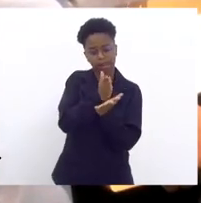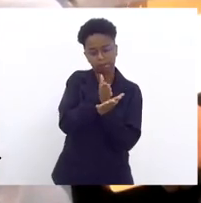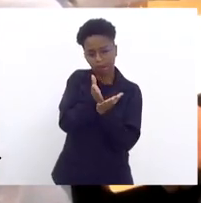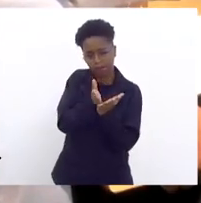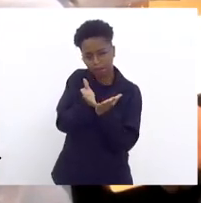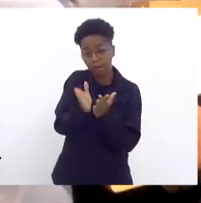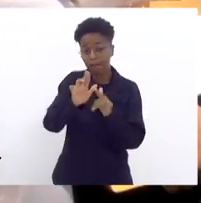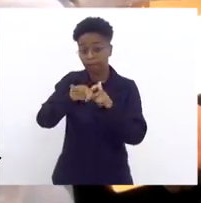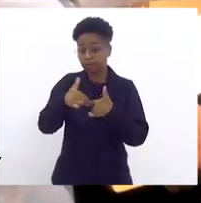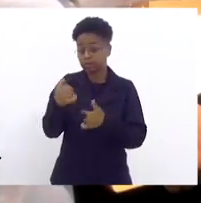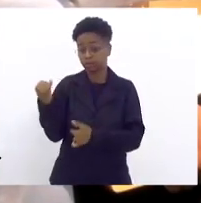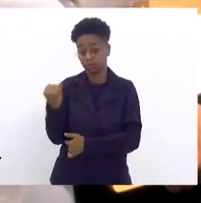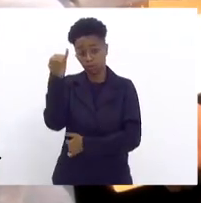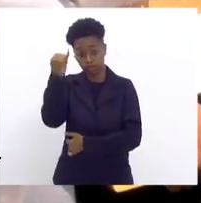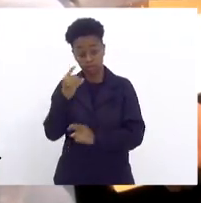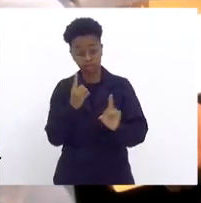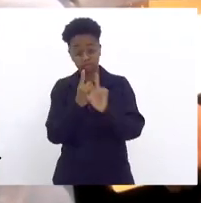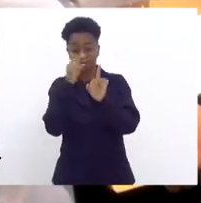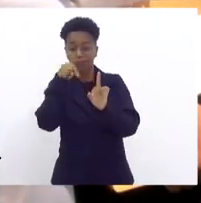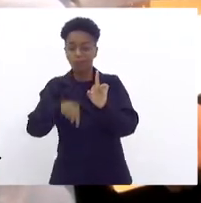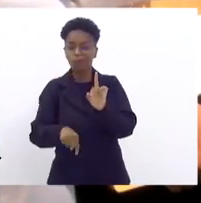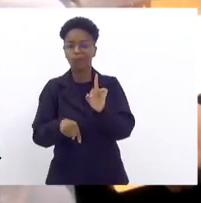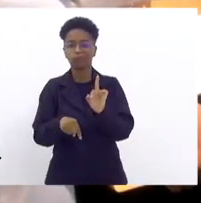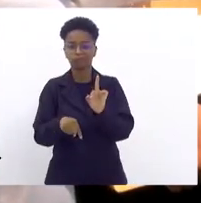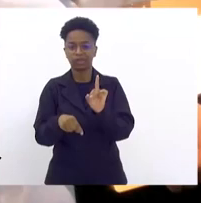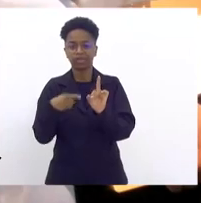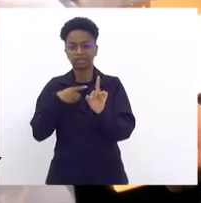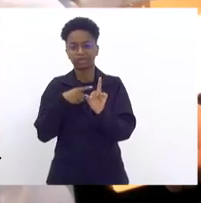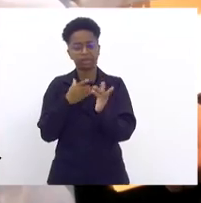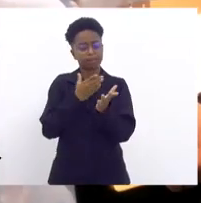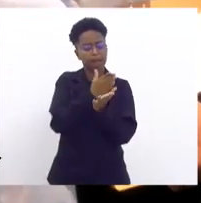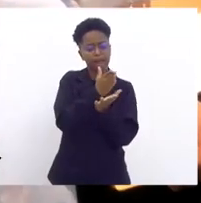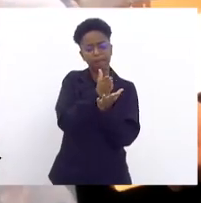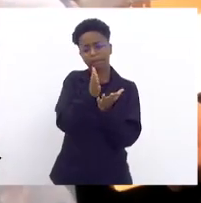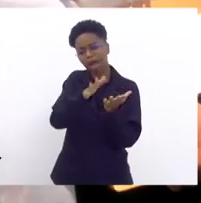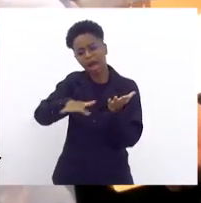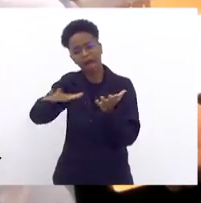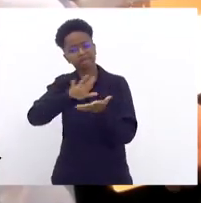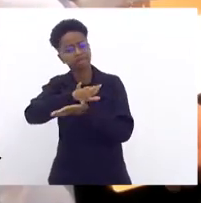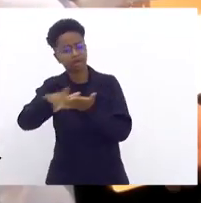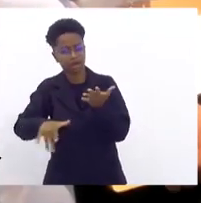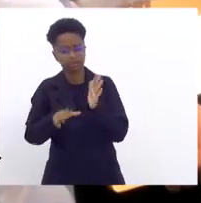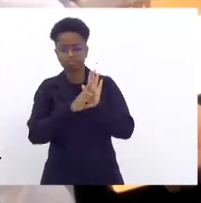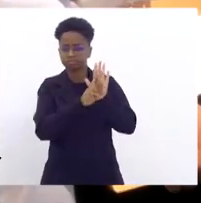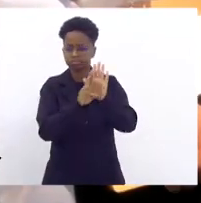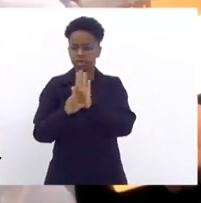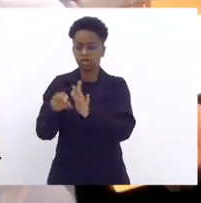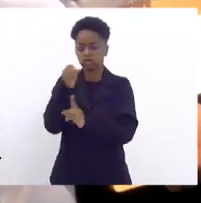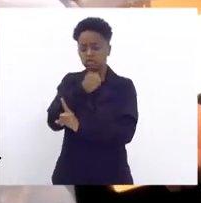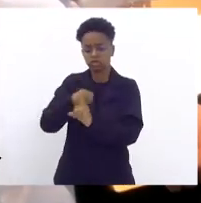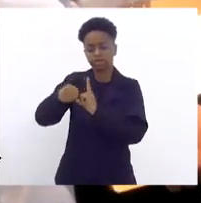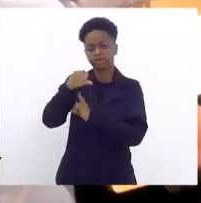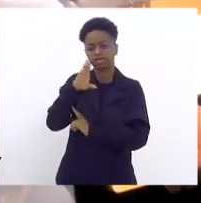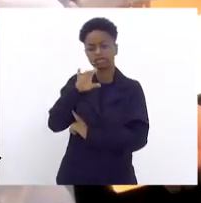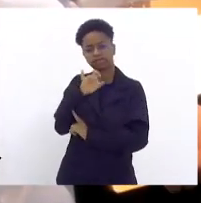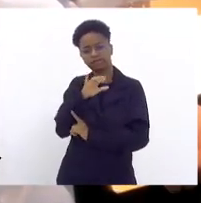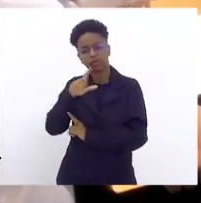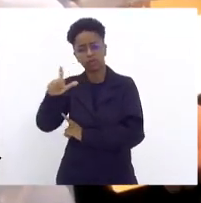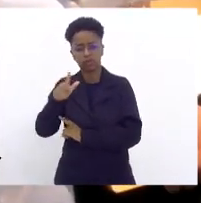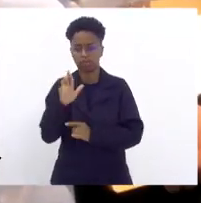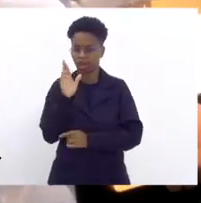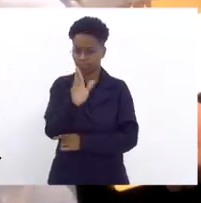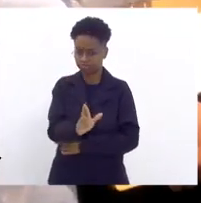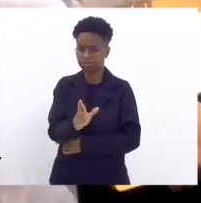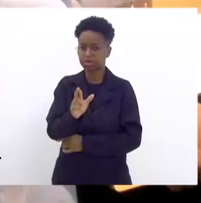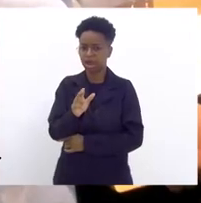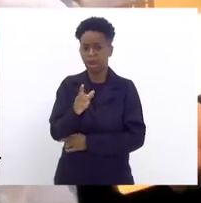por isso que é tão importante esse encontro aqui de tantas frentes né sociedade civil aqui fortemente representada assim tão bom ver um